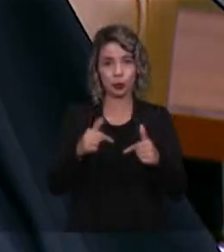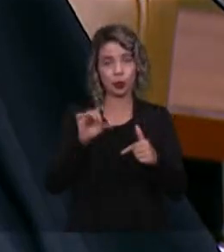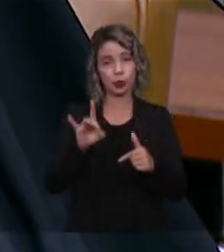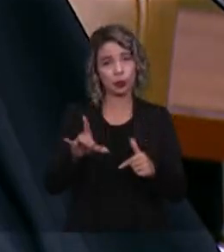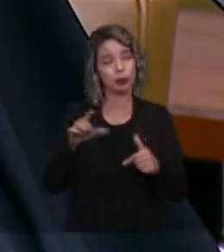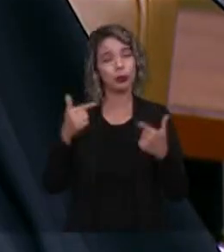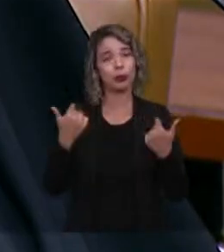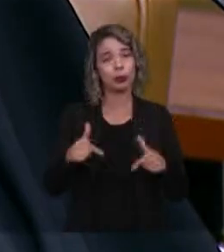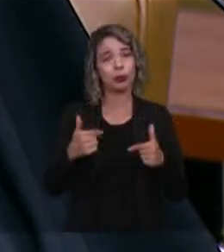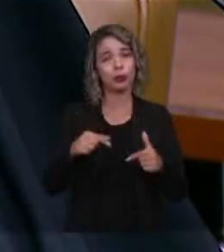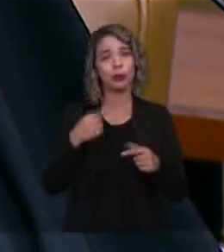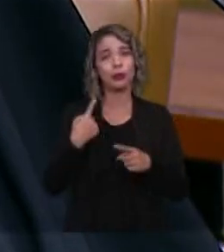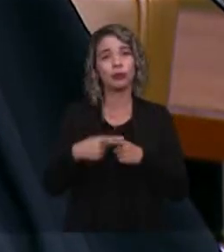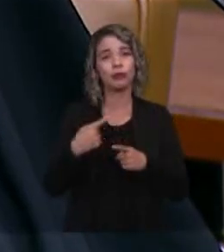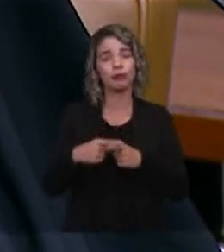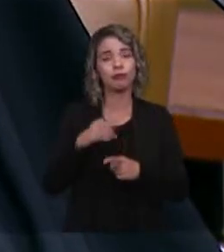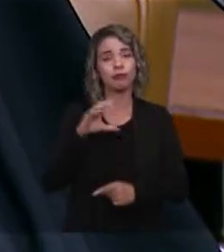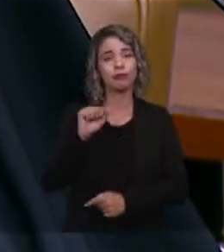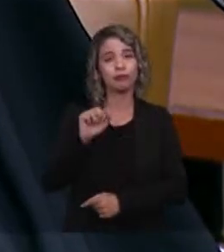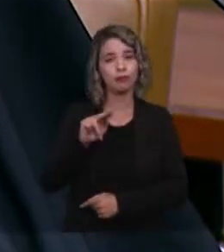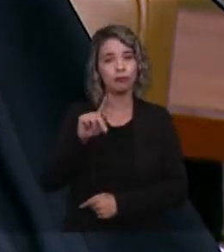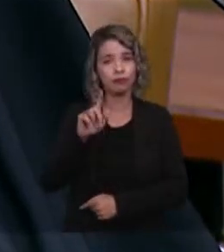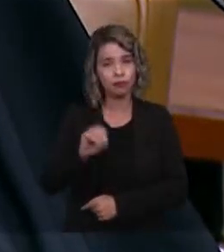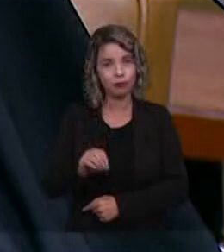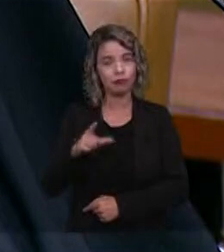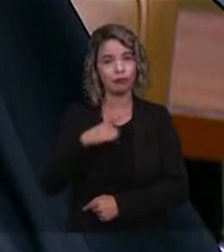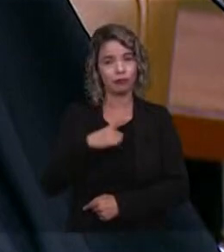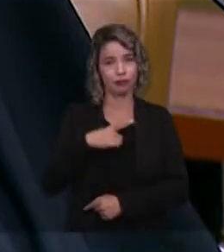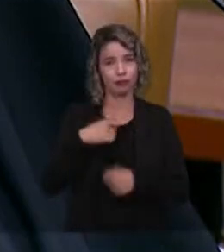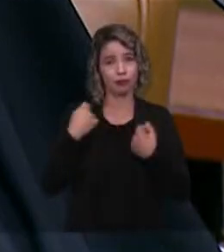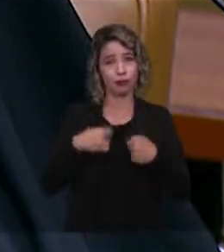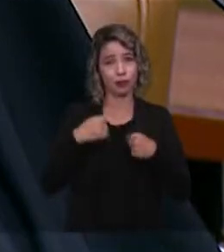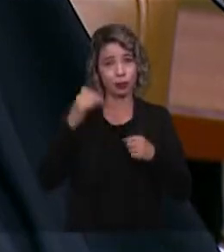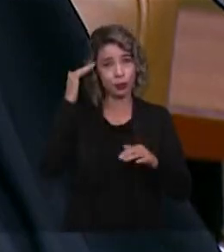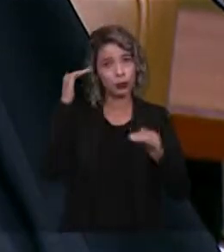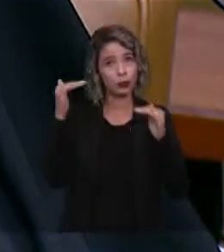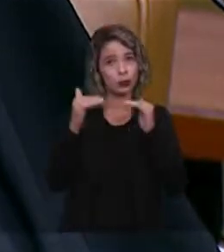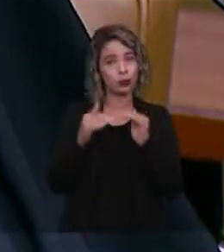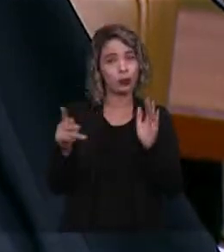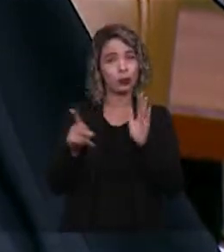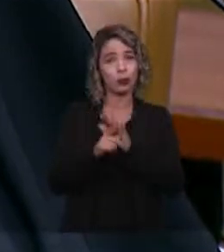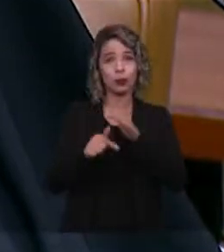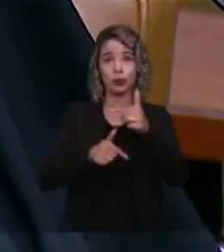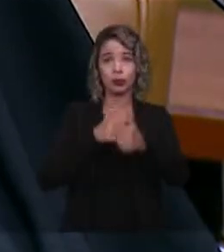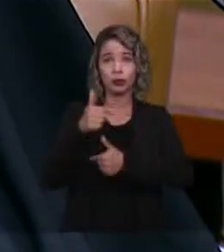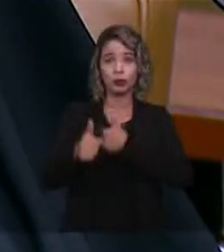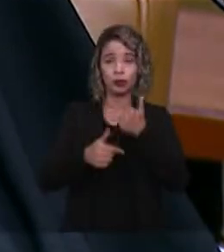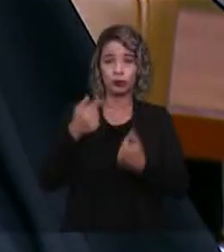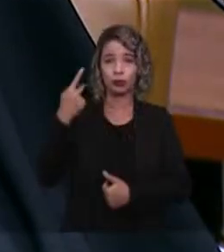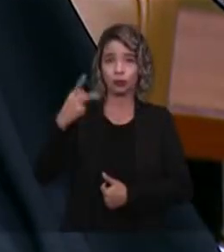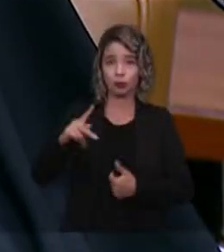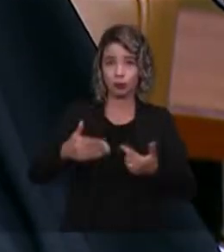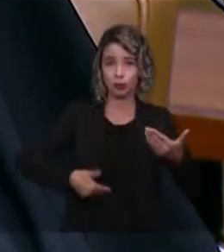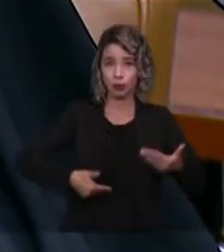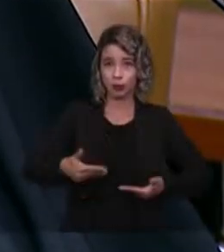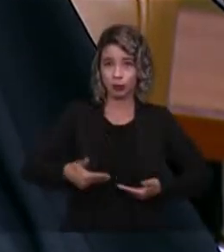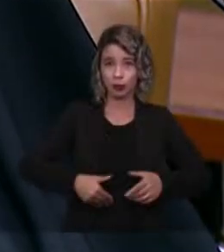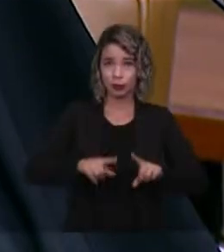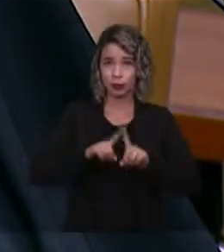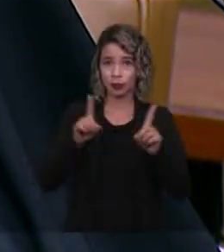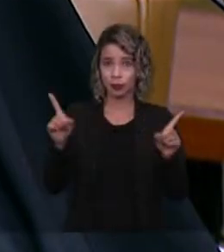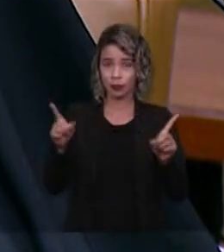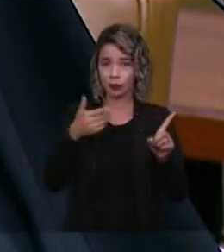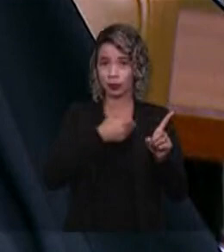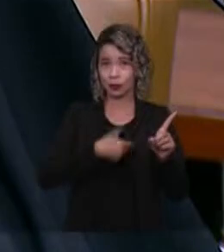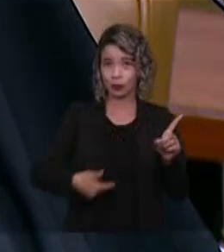ou da titularidade do cargo. É preciso que a vantagem se combine, ao menos, com o exercício da função. Assim, embora não seja pressuposto